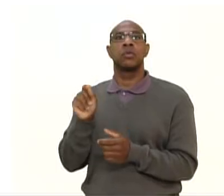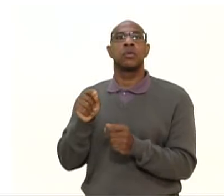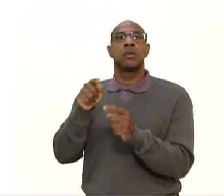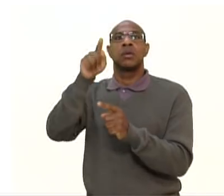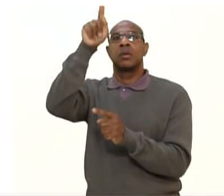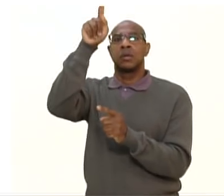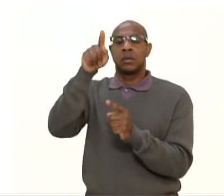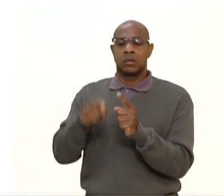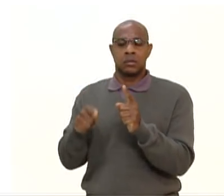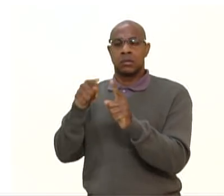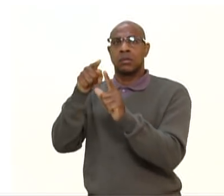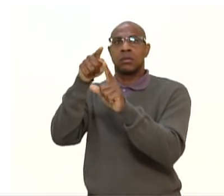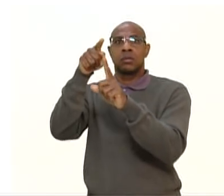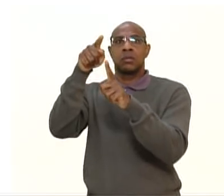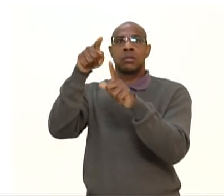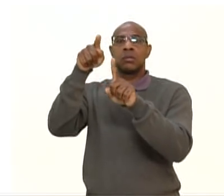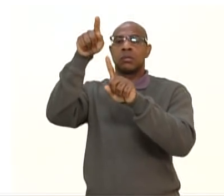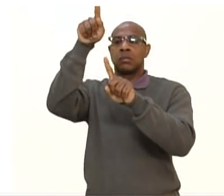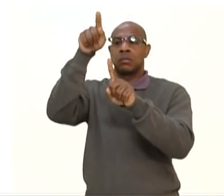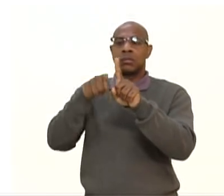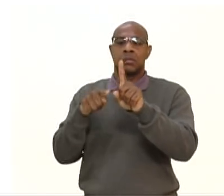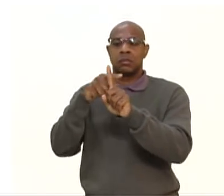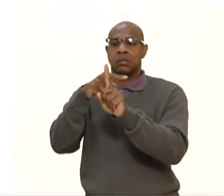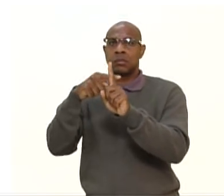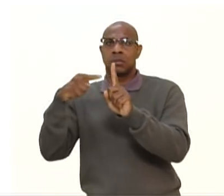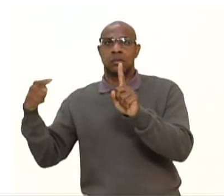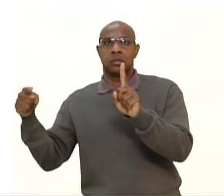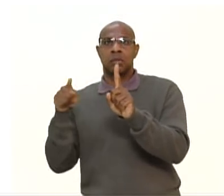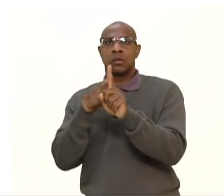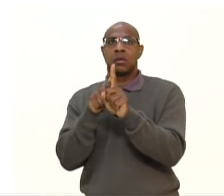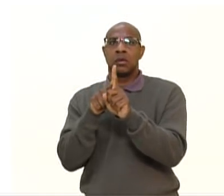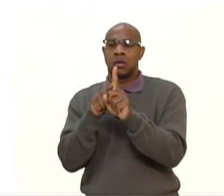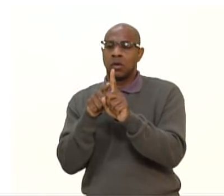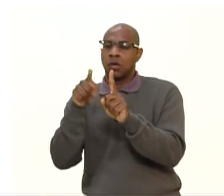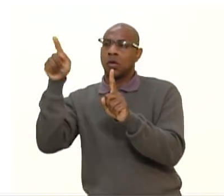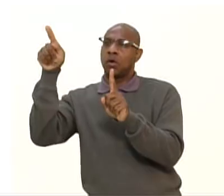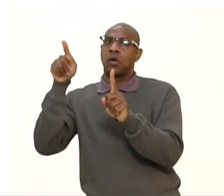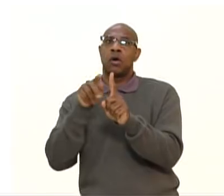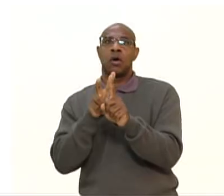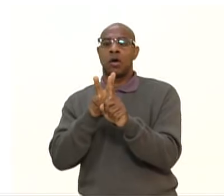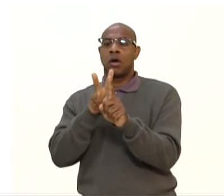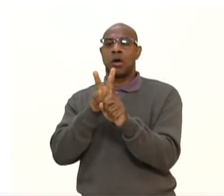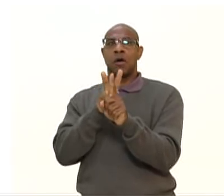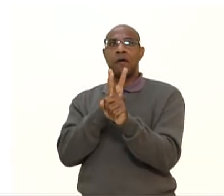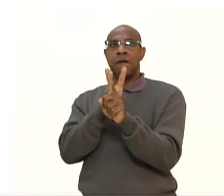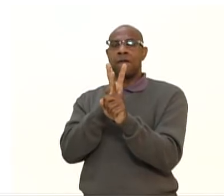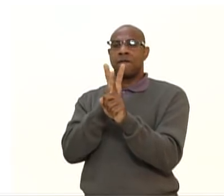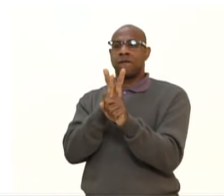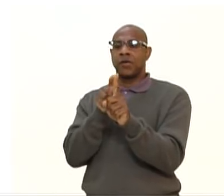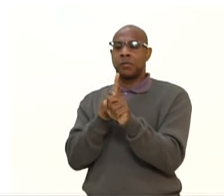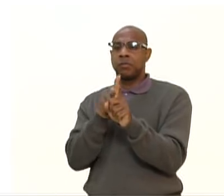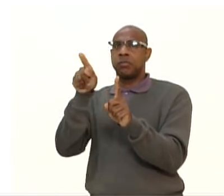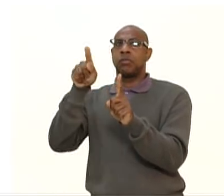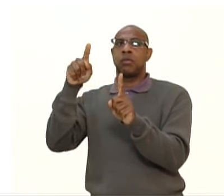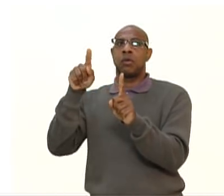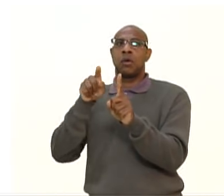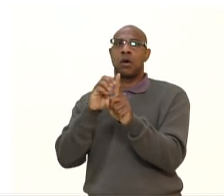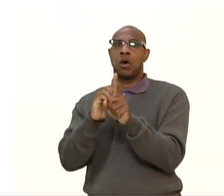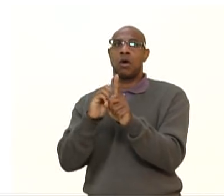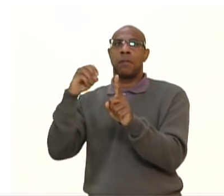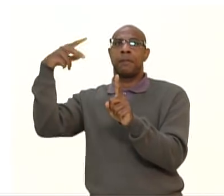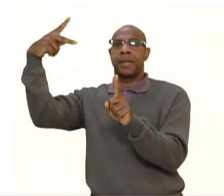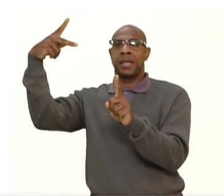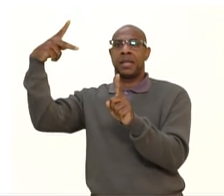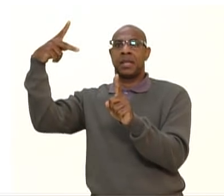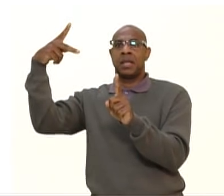a representação de um vetor, tá? O vetor OP, podemos chamar o vetor OP, tá? Ou podemos dar